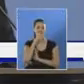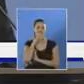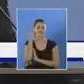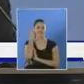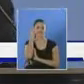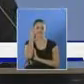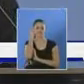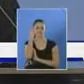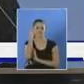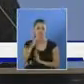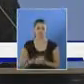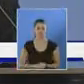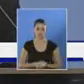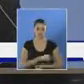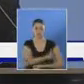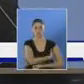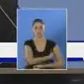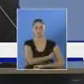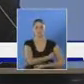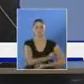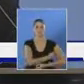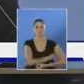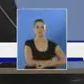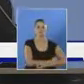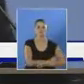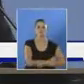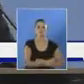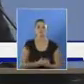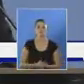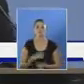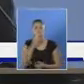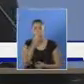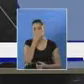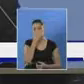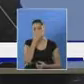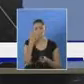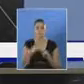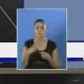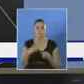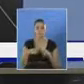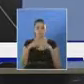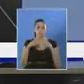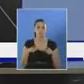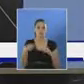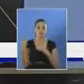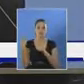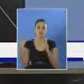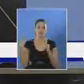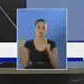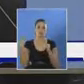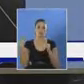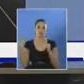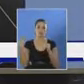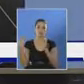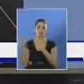que não é a melhor saída do colégio, da escola, pela Avenida ou